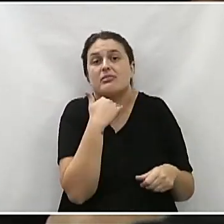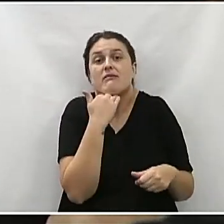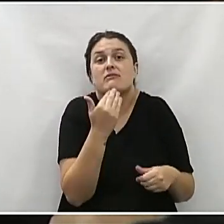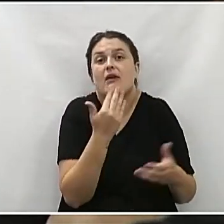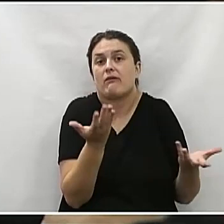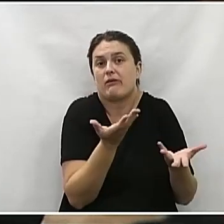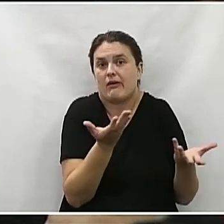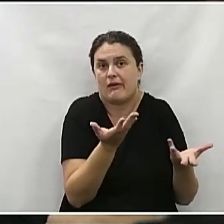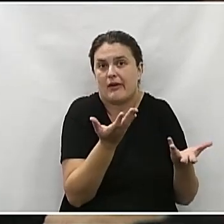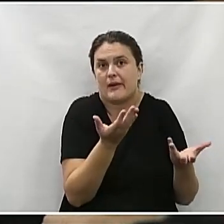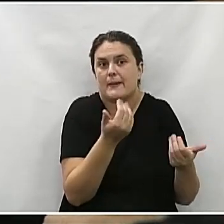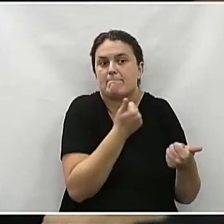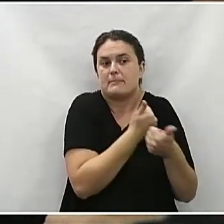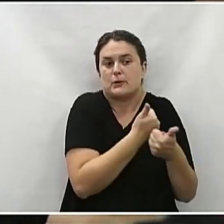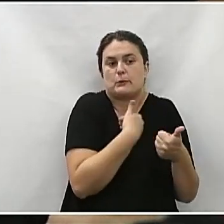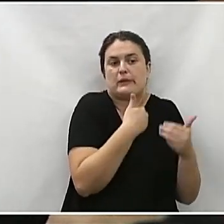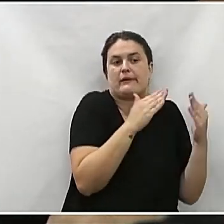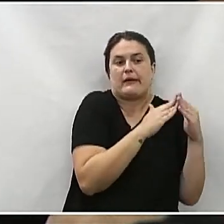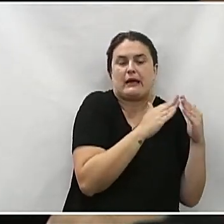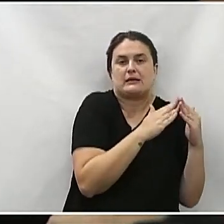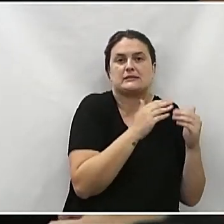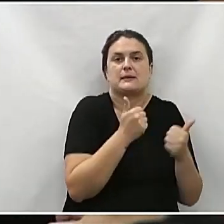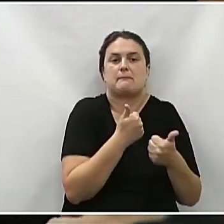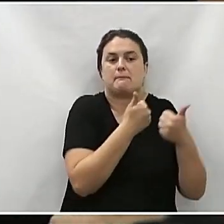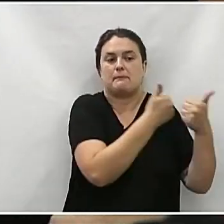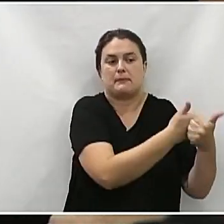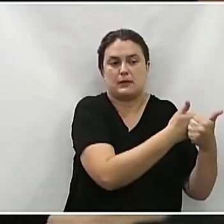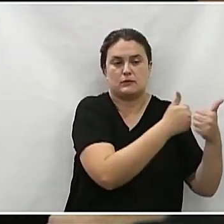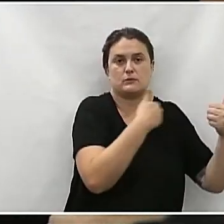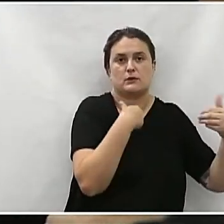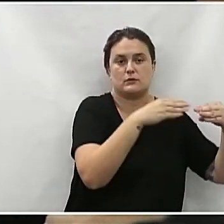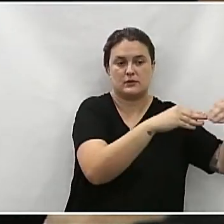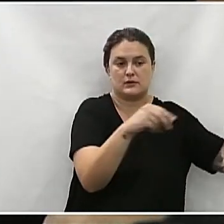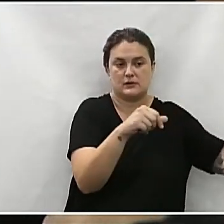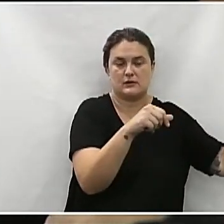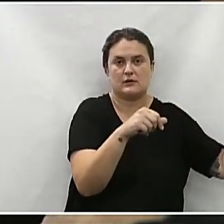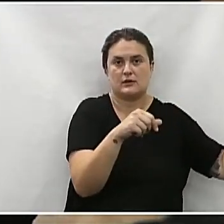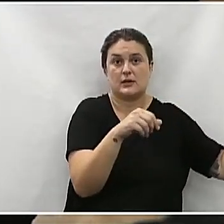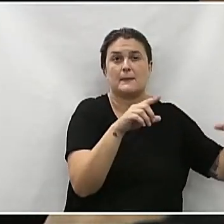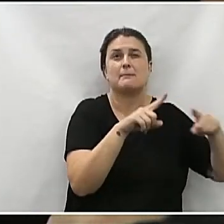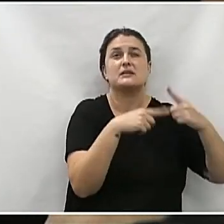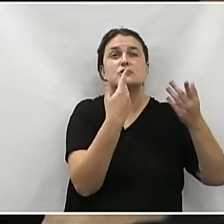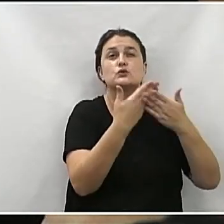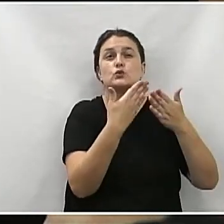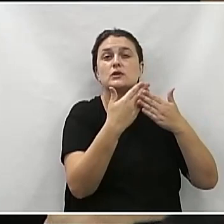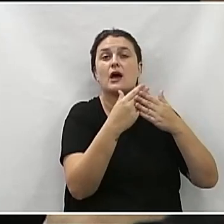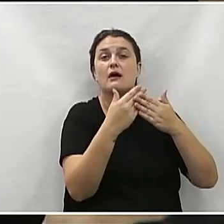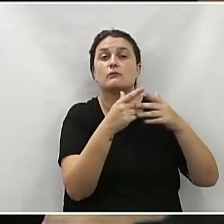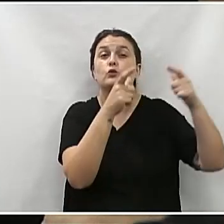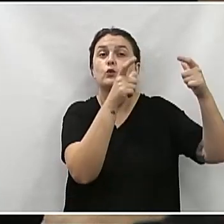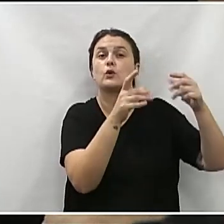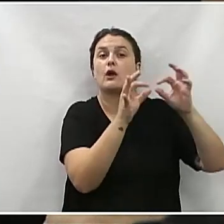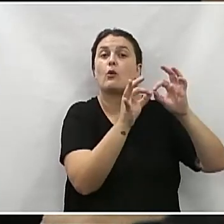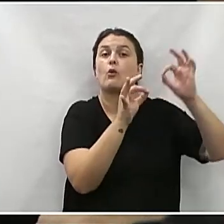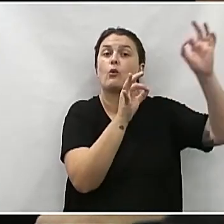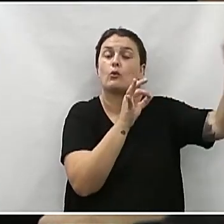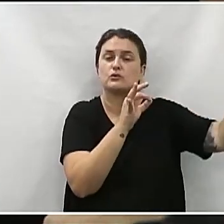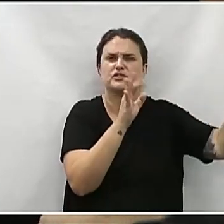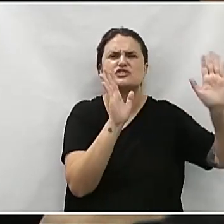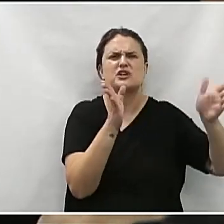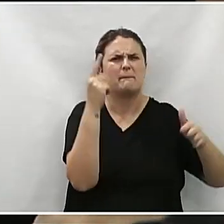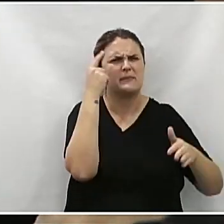quer ao seu lado ao lado do seu terreno estudar um melhor local nós já fomos favoráveis